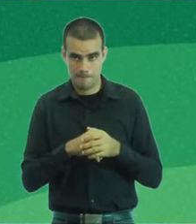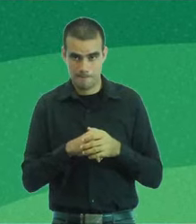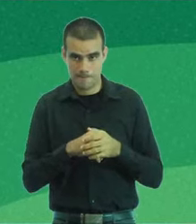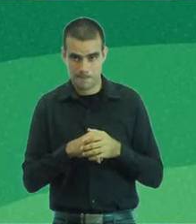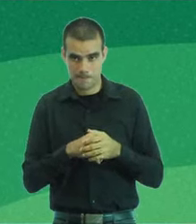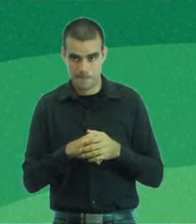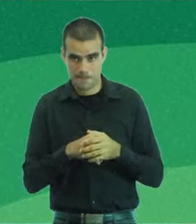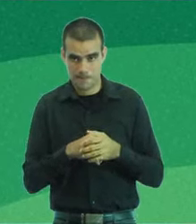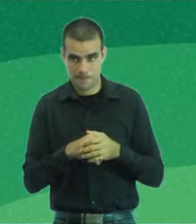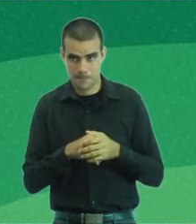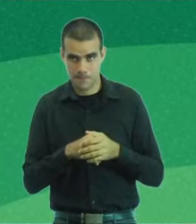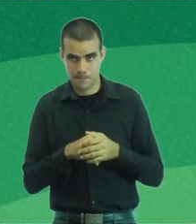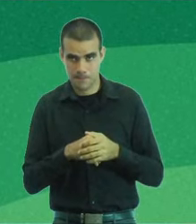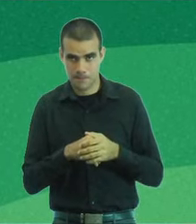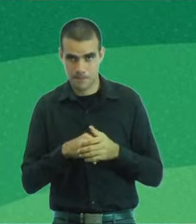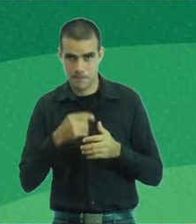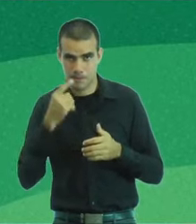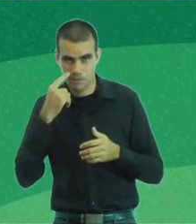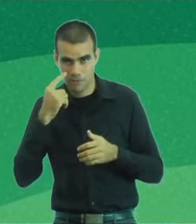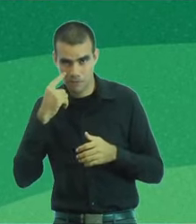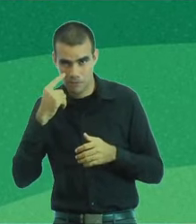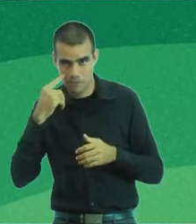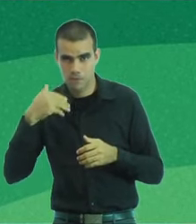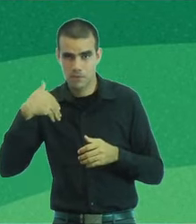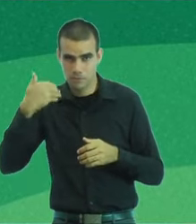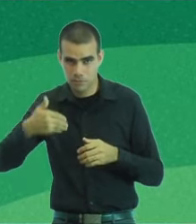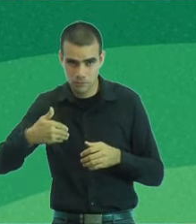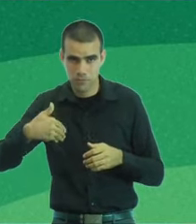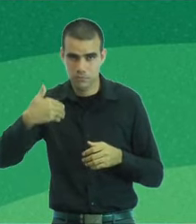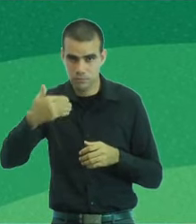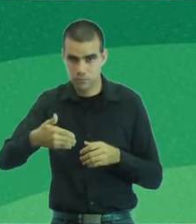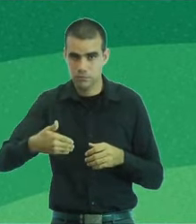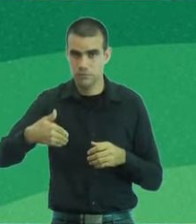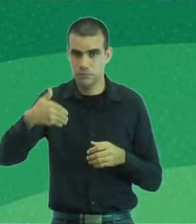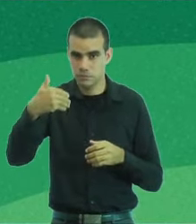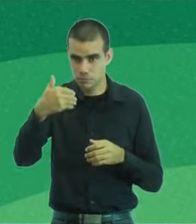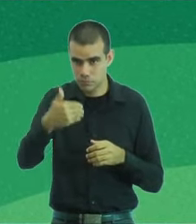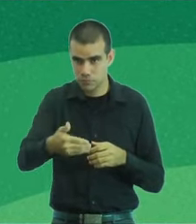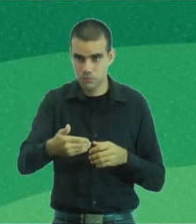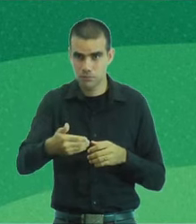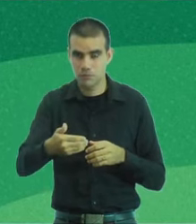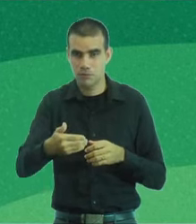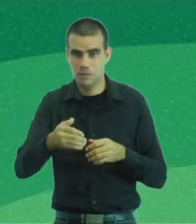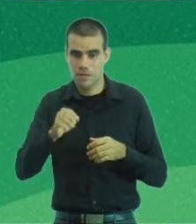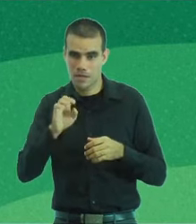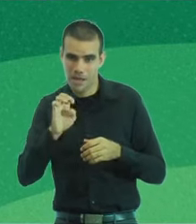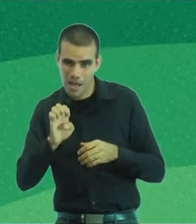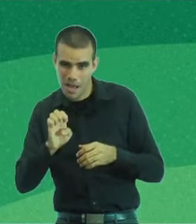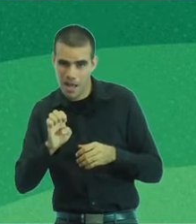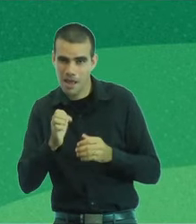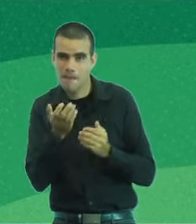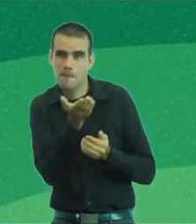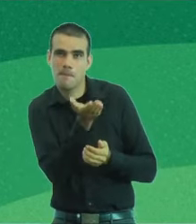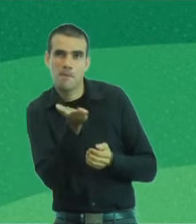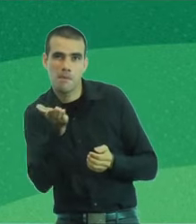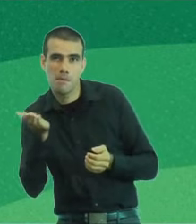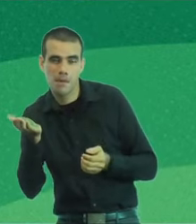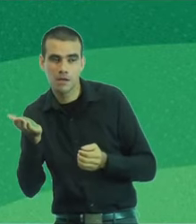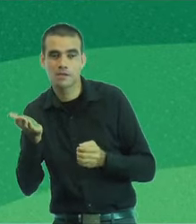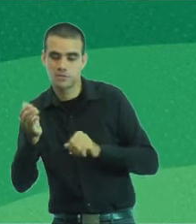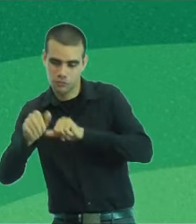me mostrando que era possível possível de fazer isso vira e mendigo e ajudar as pessoas